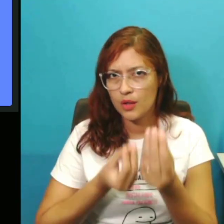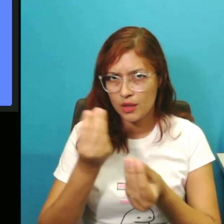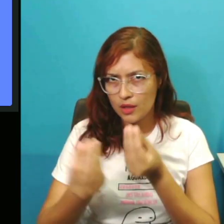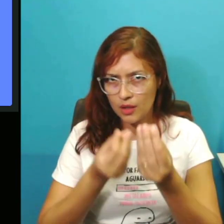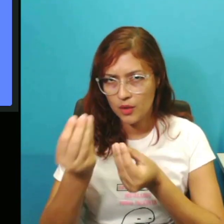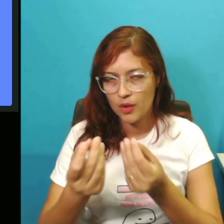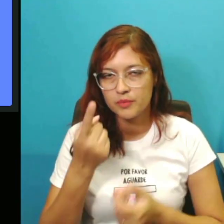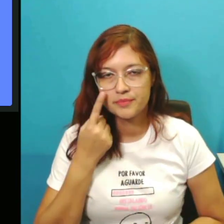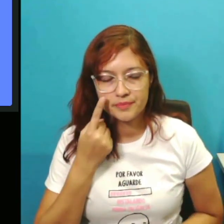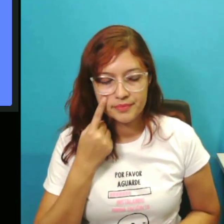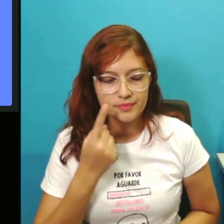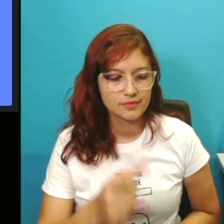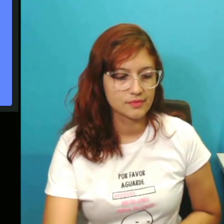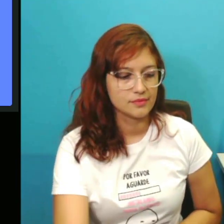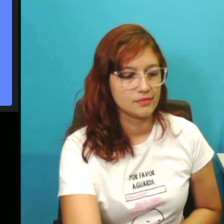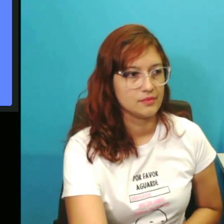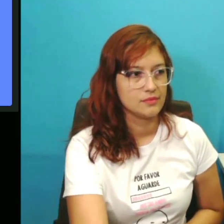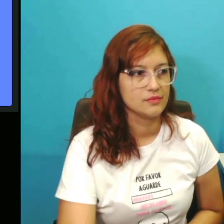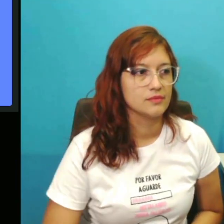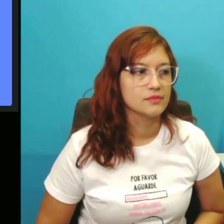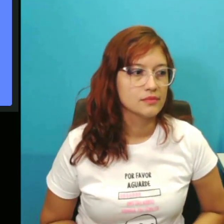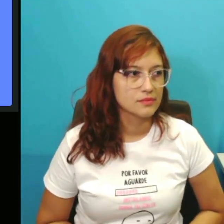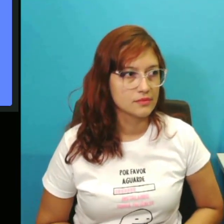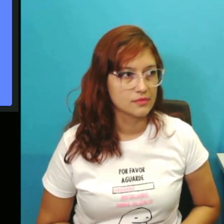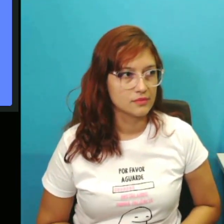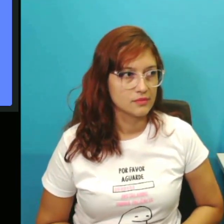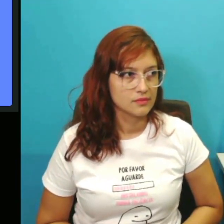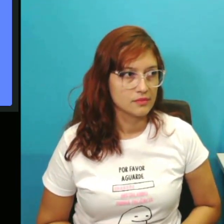Mas e as aulas, como serão?